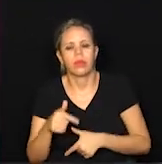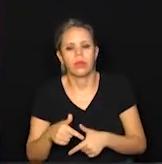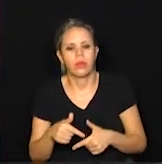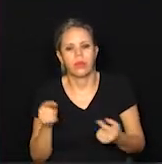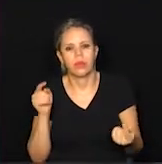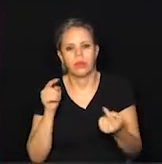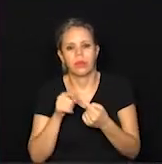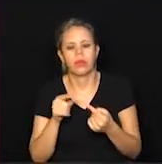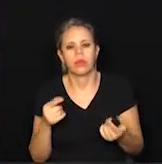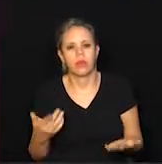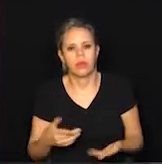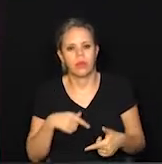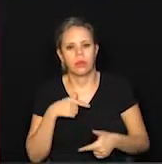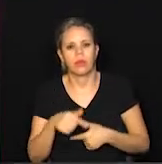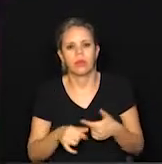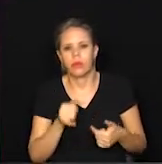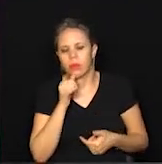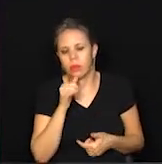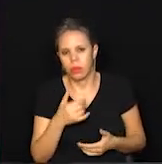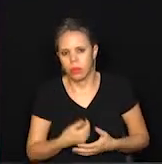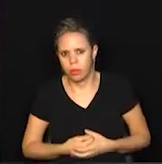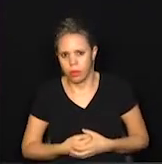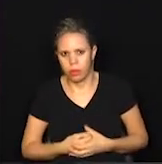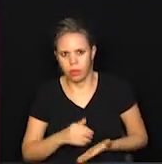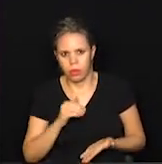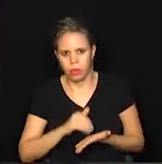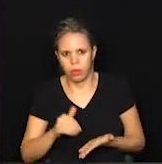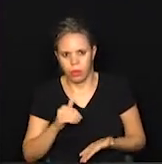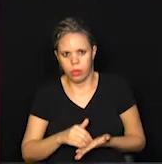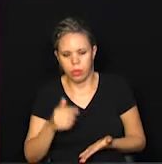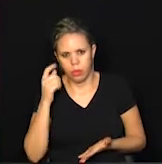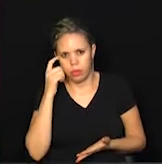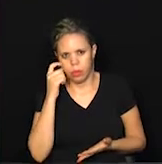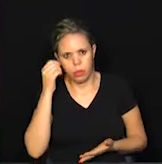pretende executar na secretaria.